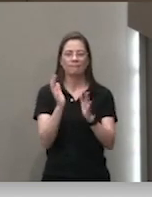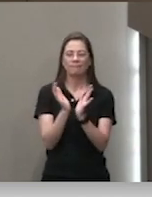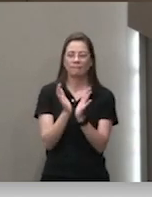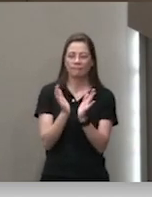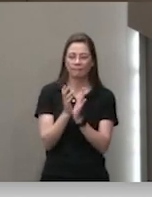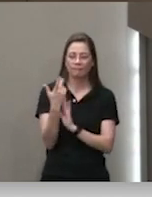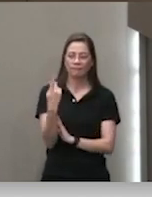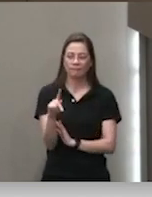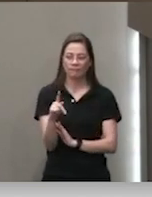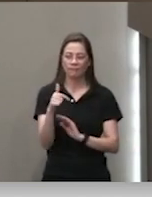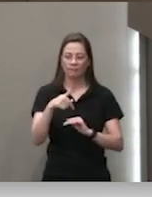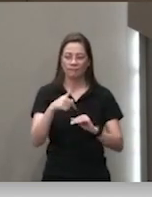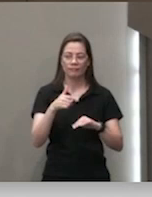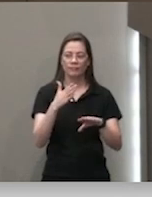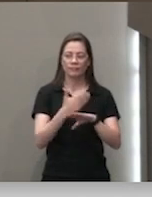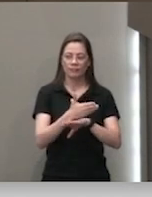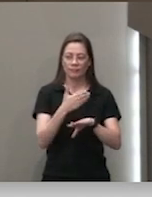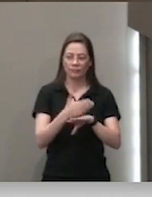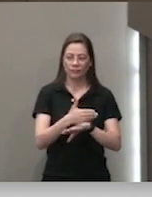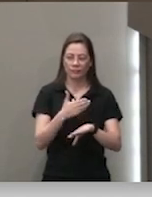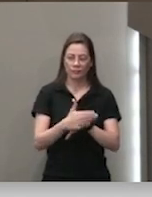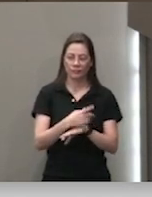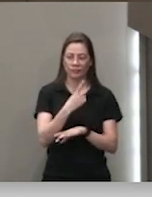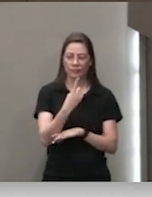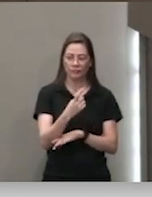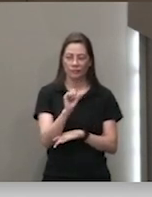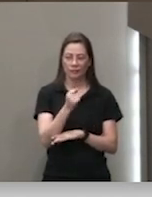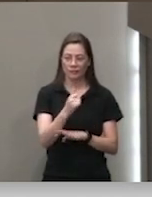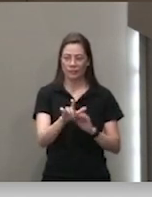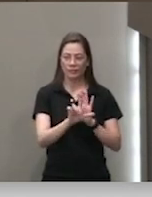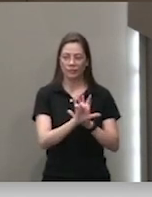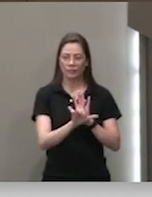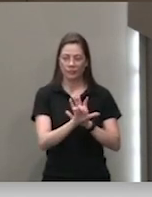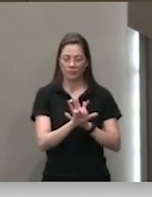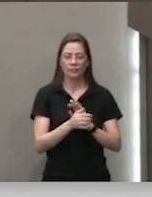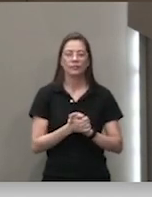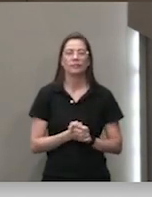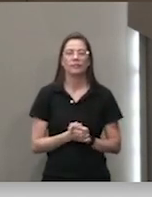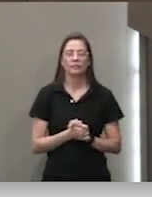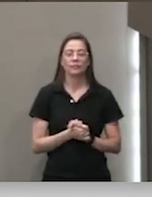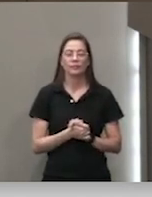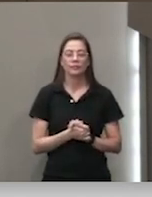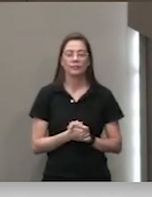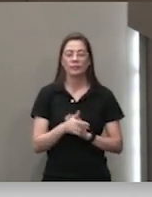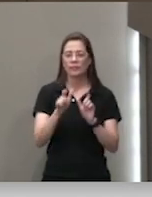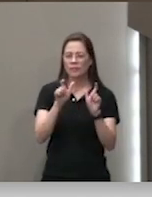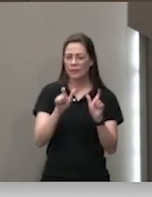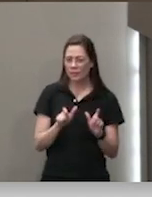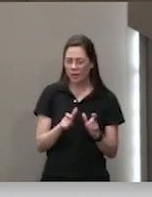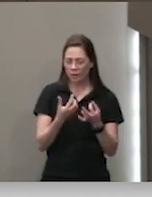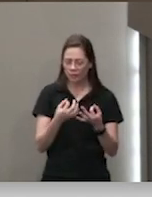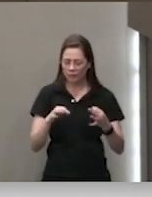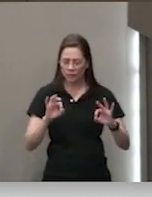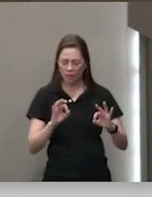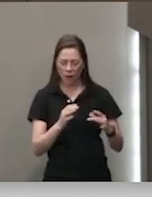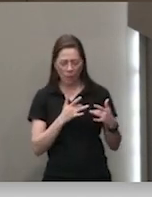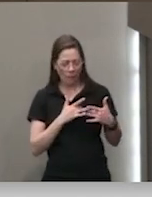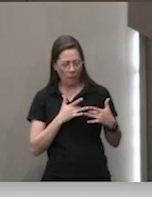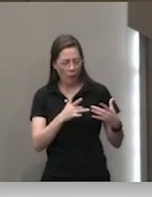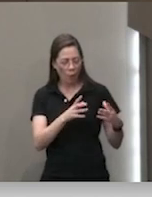seu aqui na 17ª e na 18ª legislatura. Né? Uma pessoa simples,